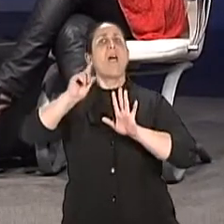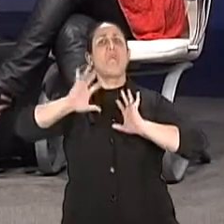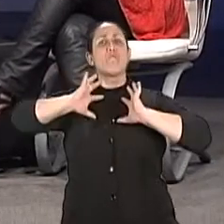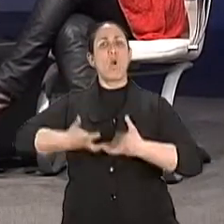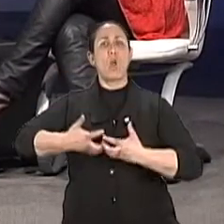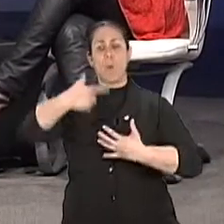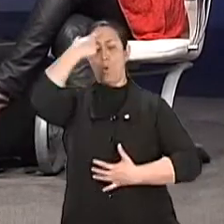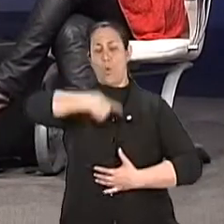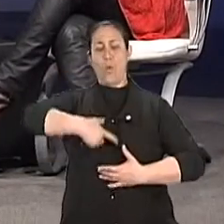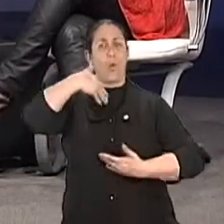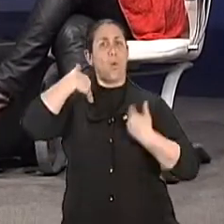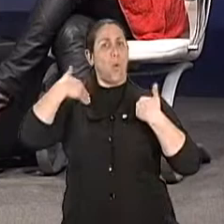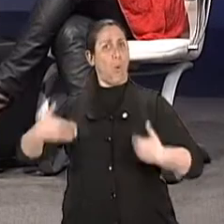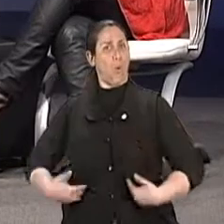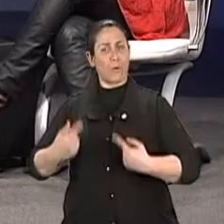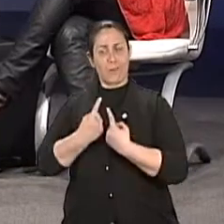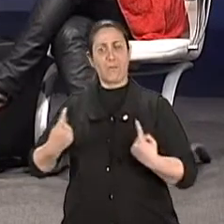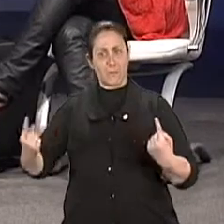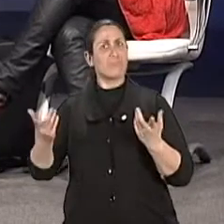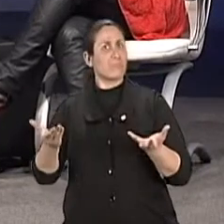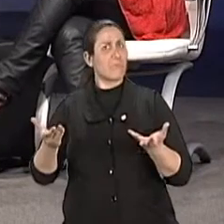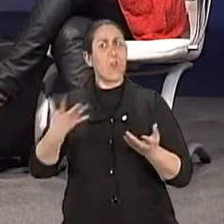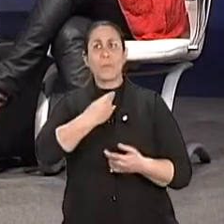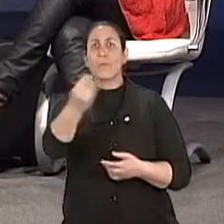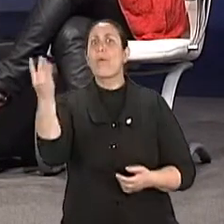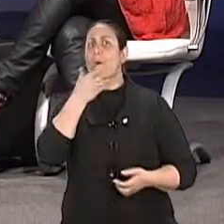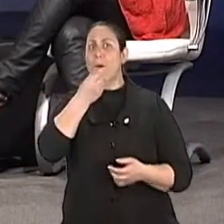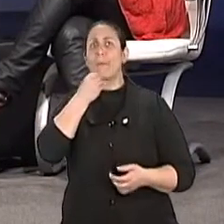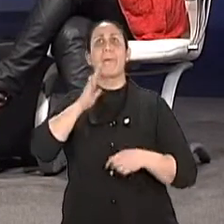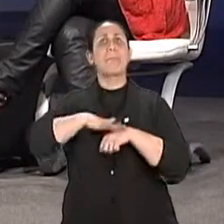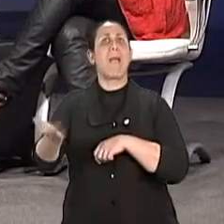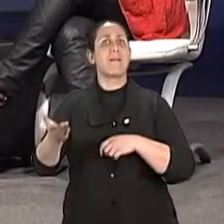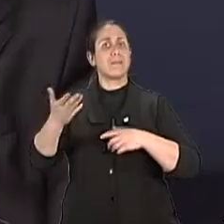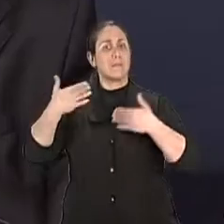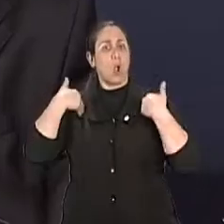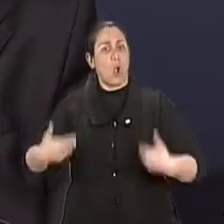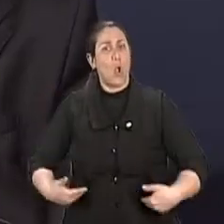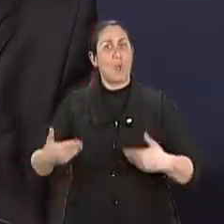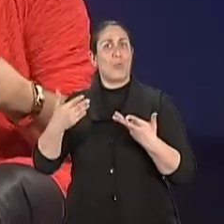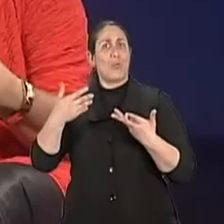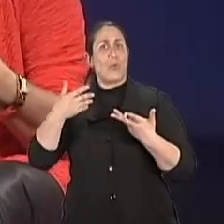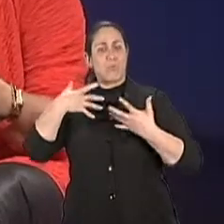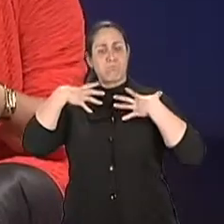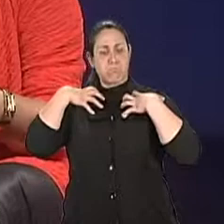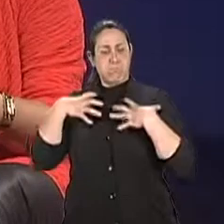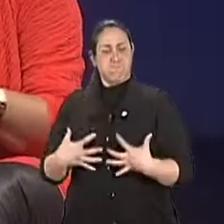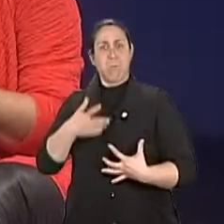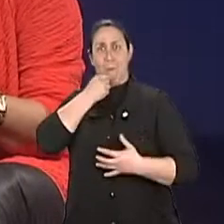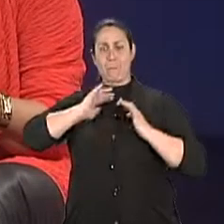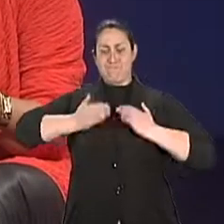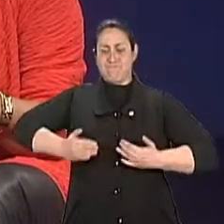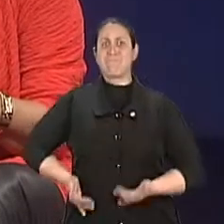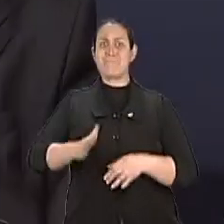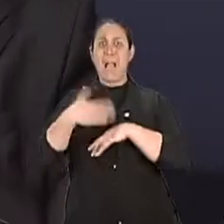Os homens têm mais massa muscular, então, consequentemente, eles estão mais protegidos, nós temos menos. Com certeza. Né? A questão da maternidade